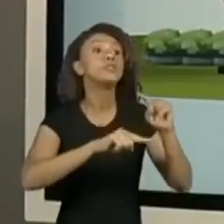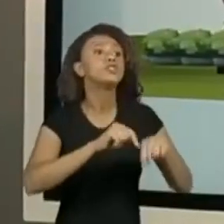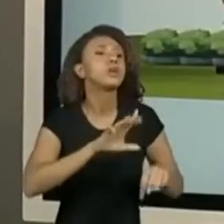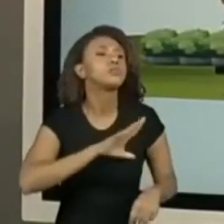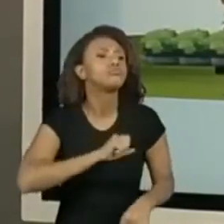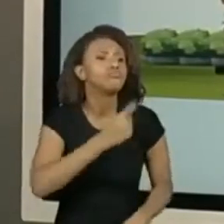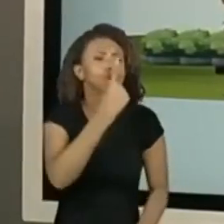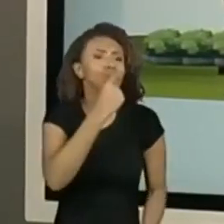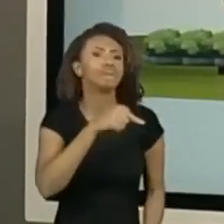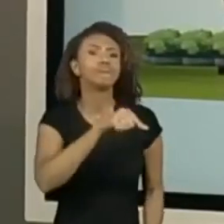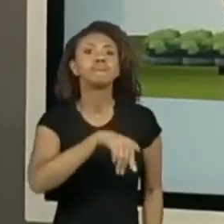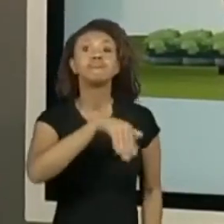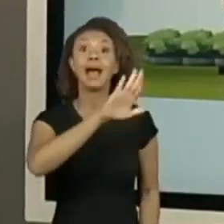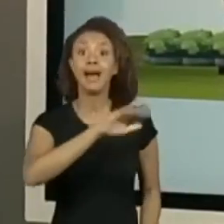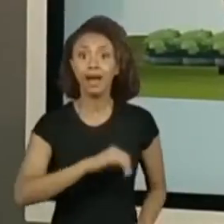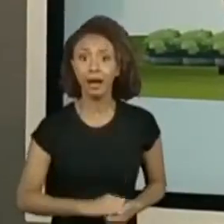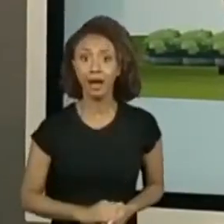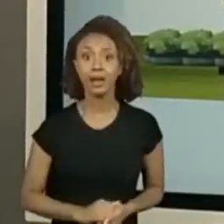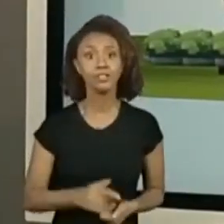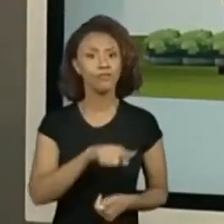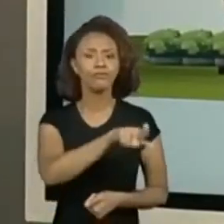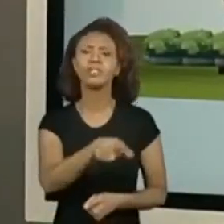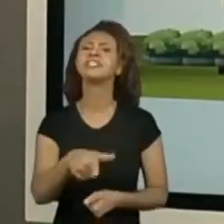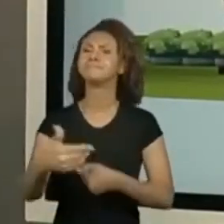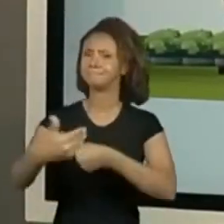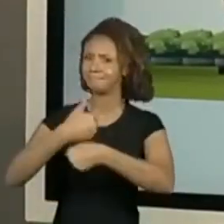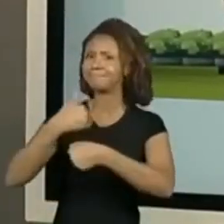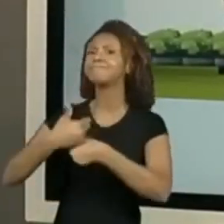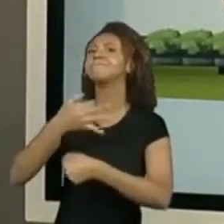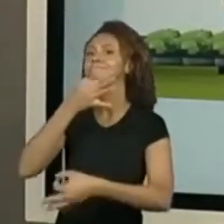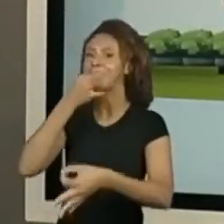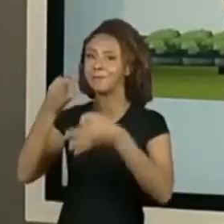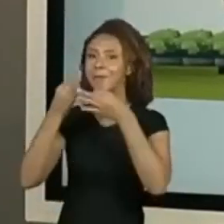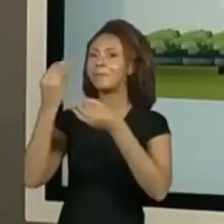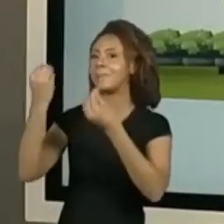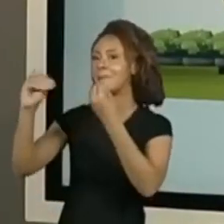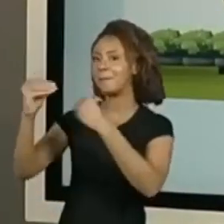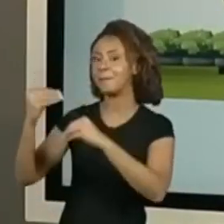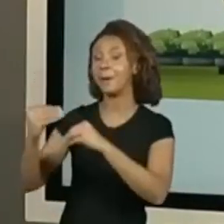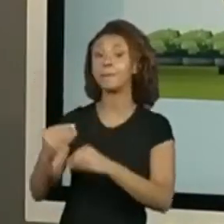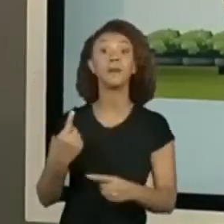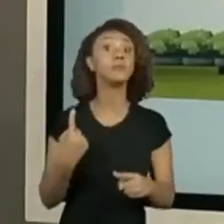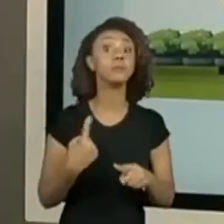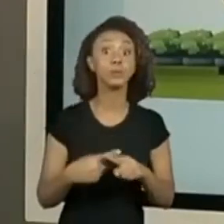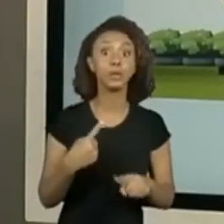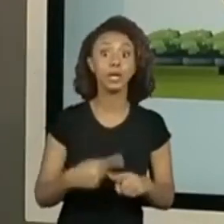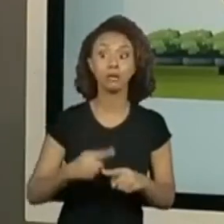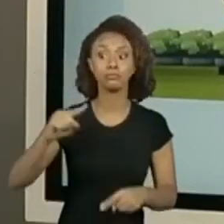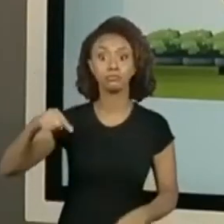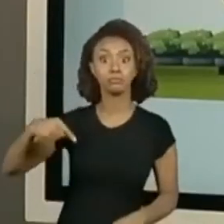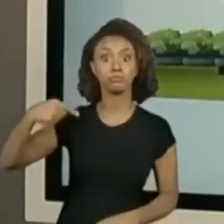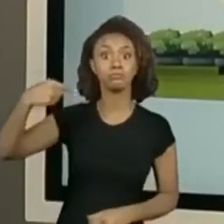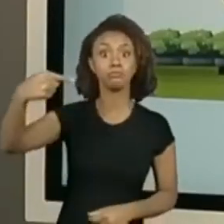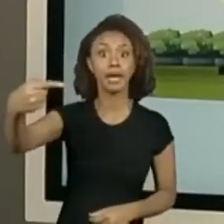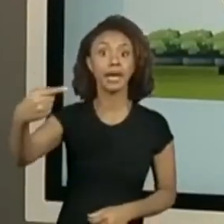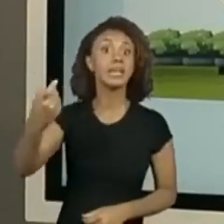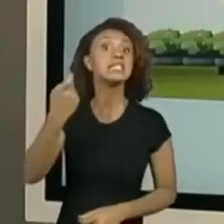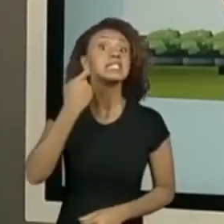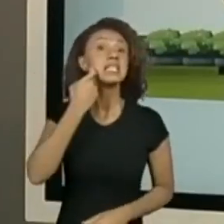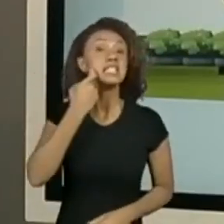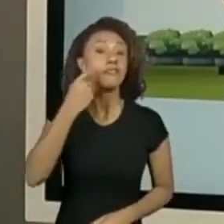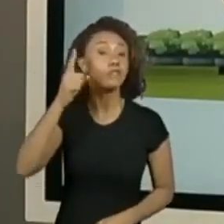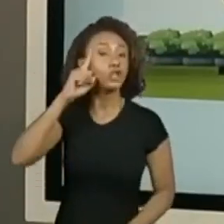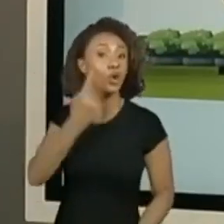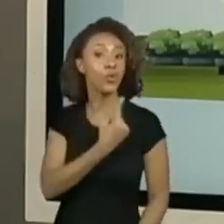gente mais gosta, e vocês têm participado lindamente. Por quê? Na sexta-feira, quando chegar ali a nossa última aula,